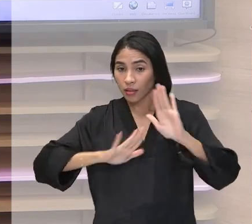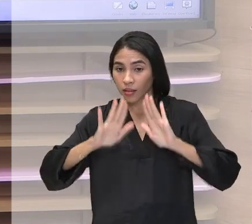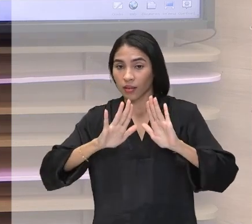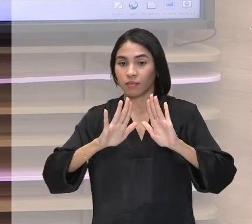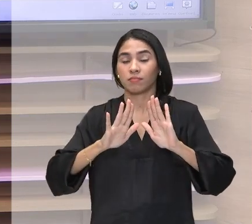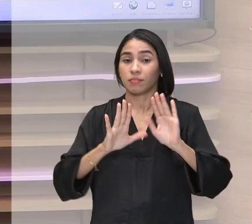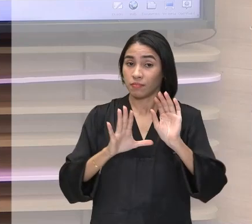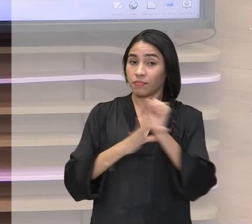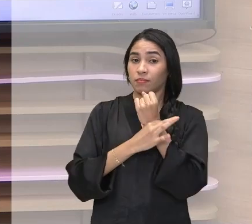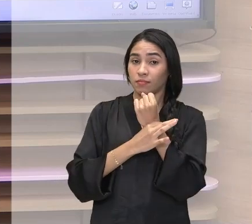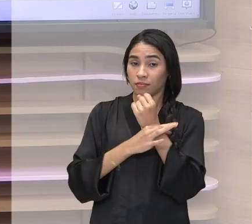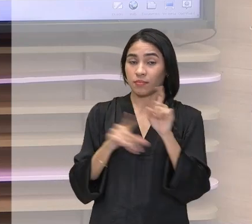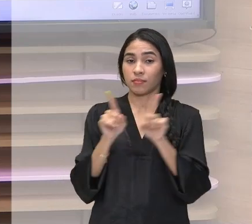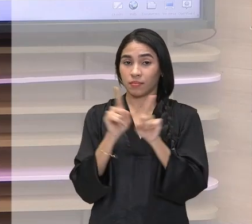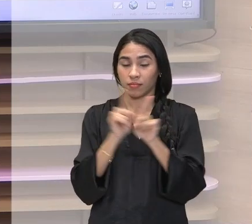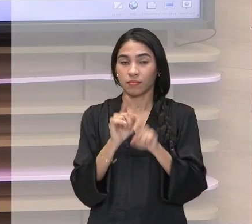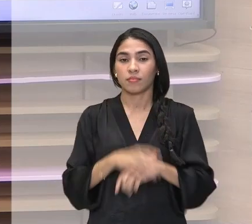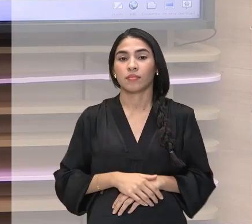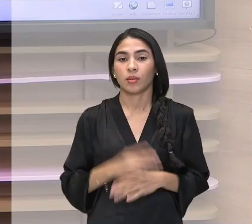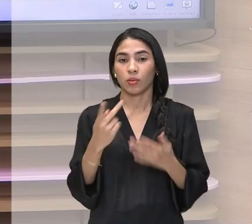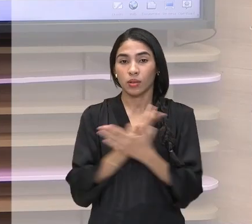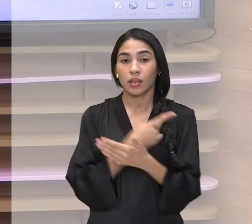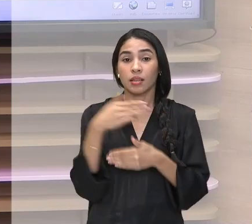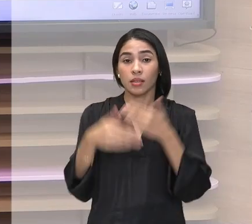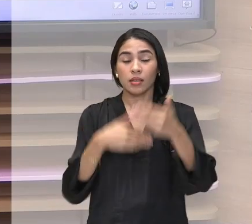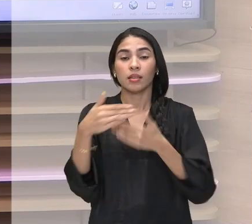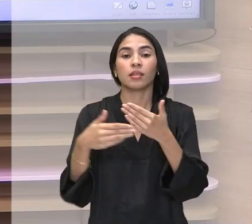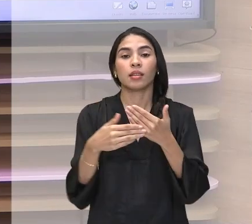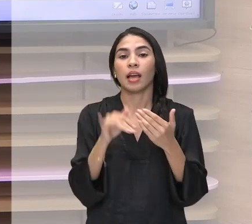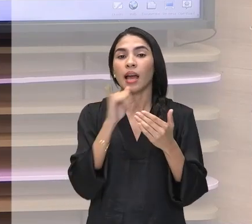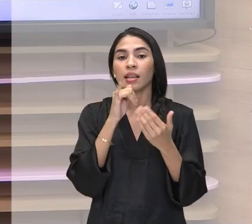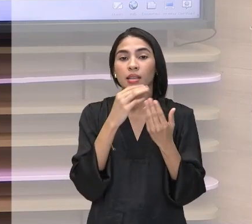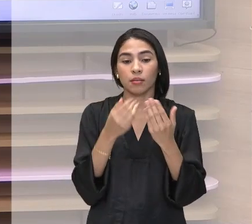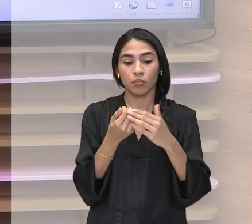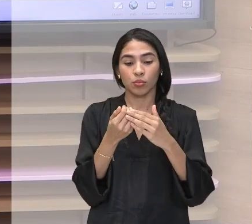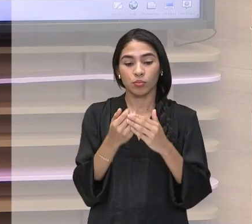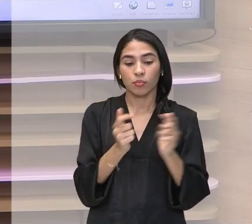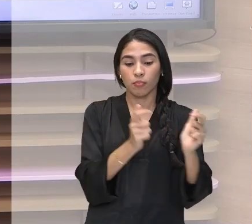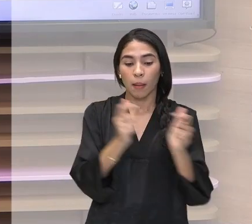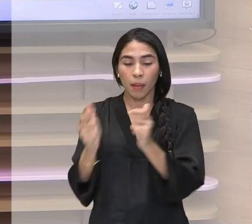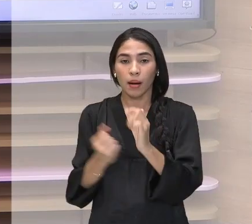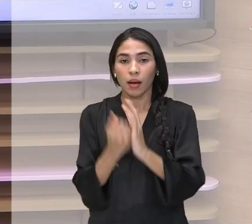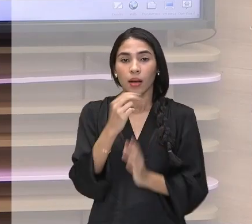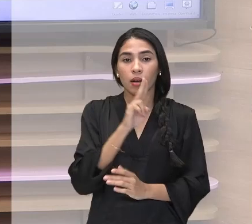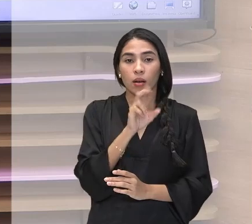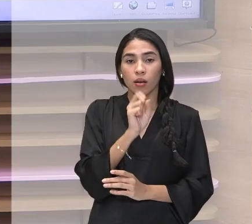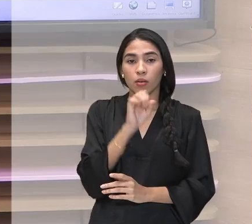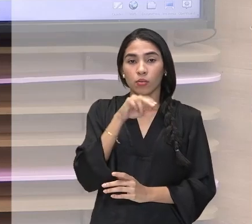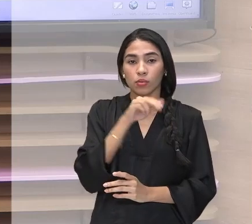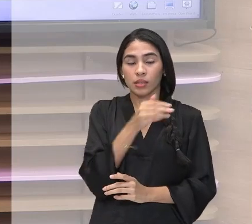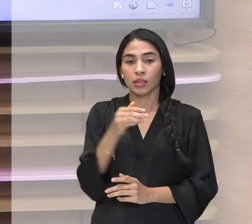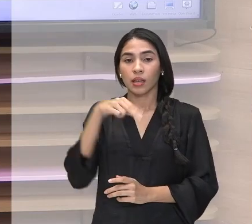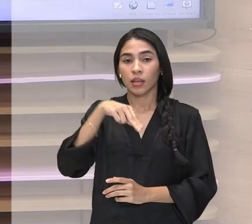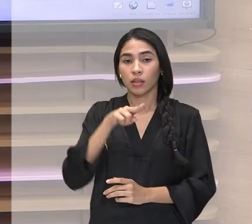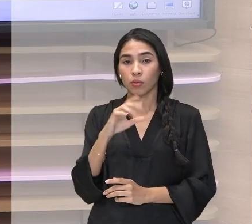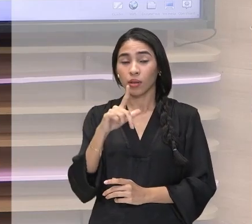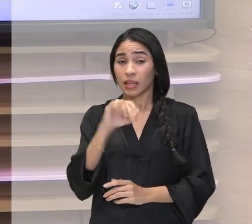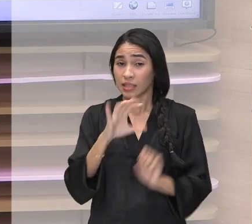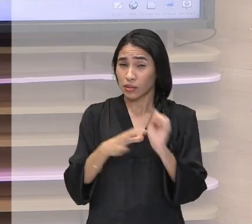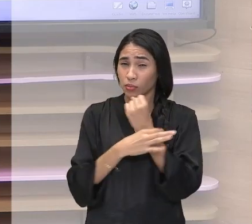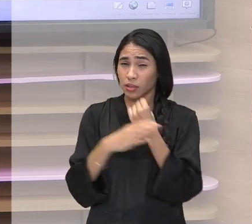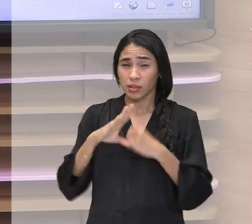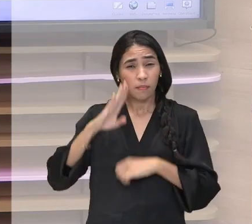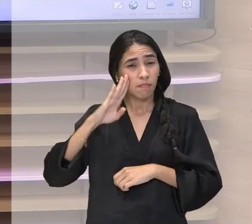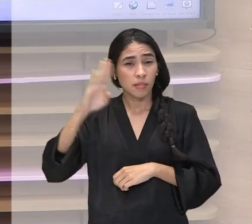muita segurança quando ocorre, por exemplo, a construção de uma usina nuclear, né? A segurança ela é principal, não pode ter